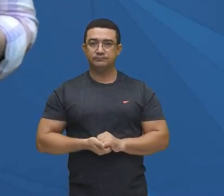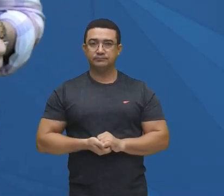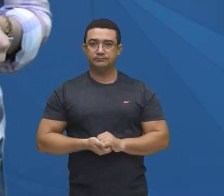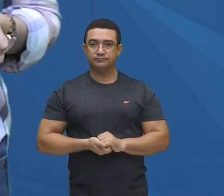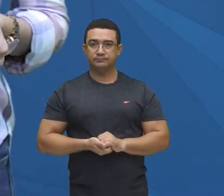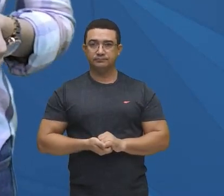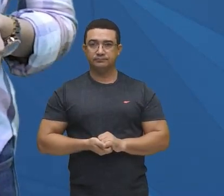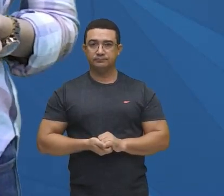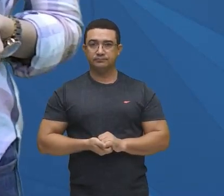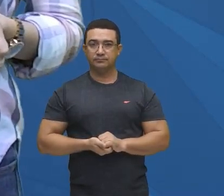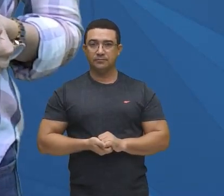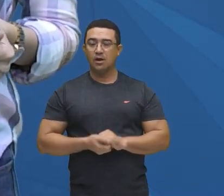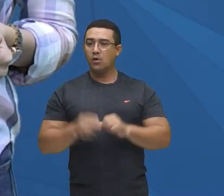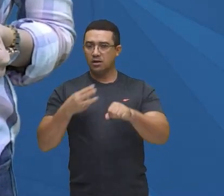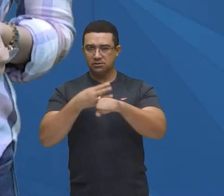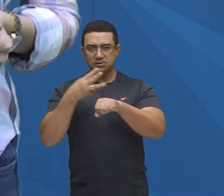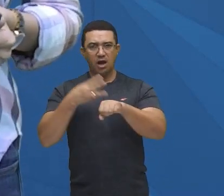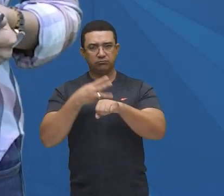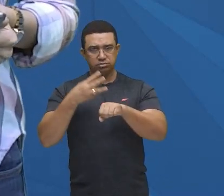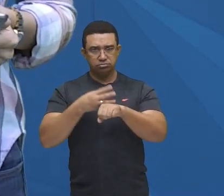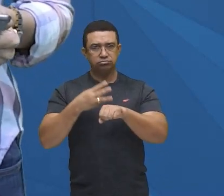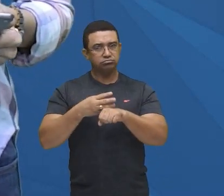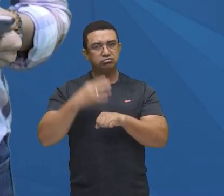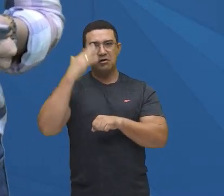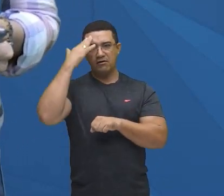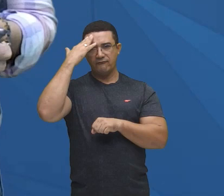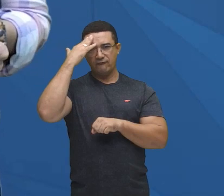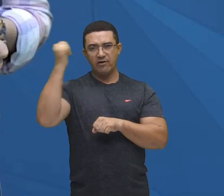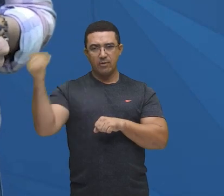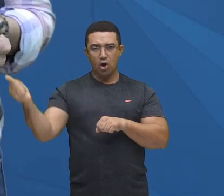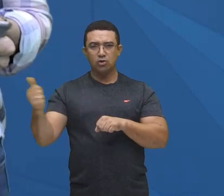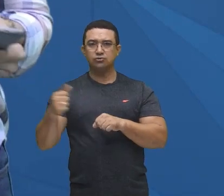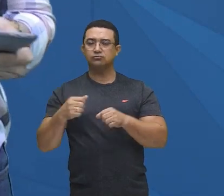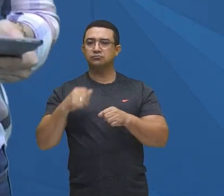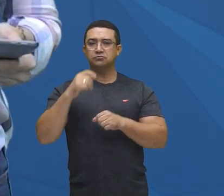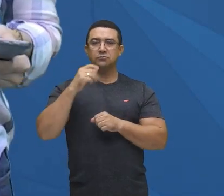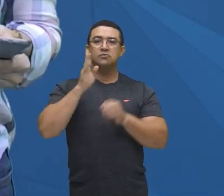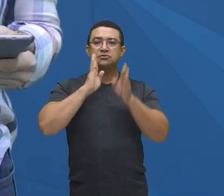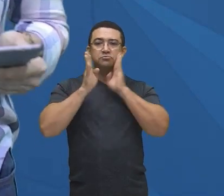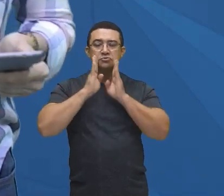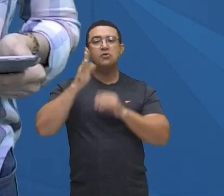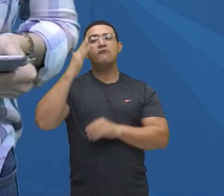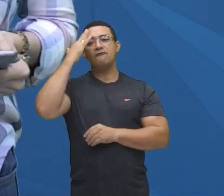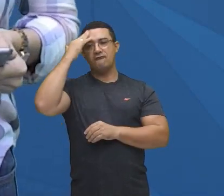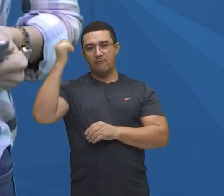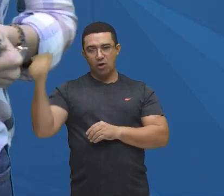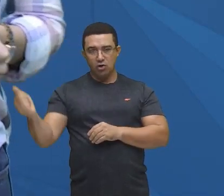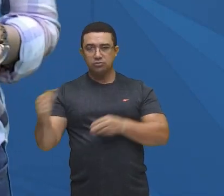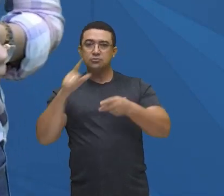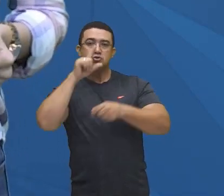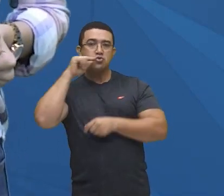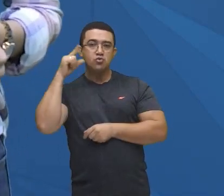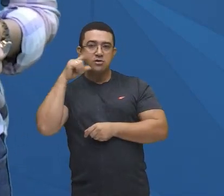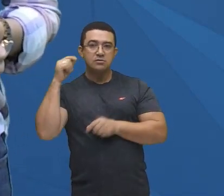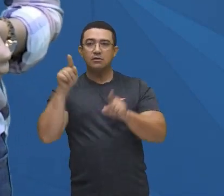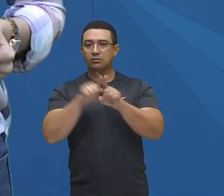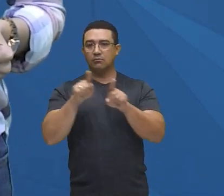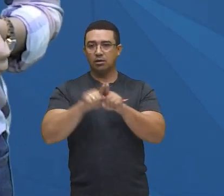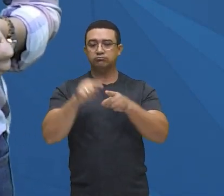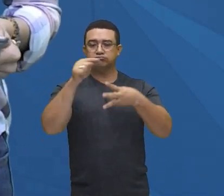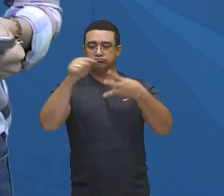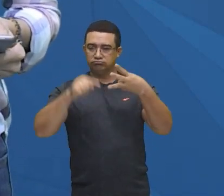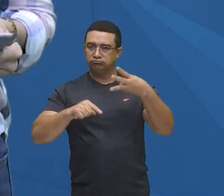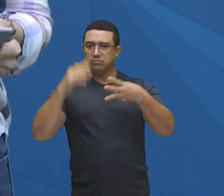maior número? WhatsApp é super comum, popular, Facebook, Twitter, com certeza vocês já ouviram falar de uma dessas